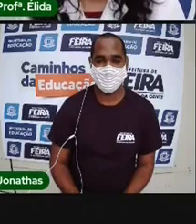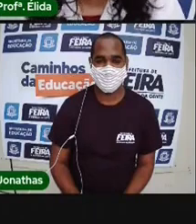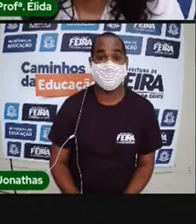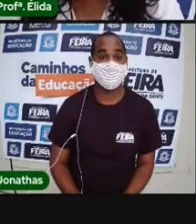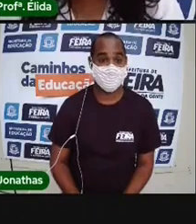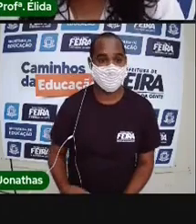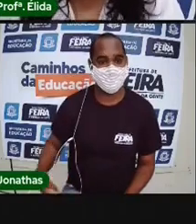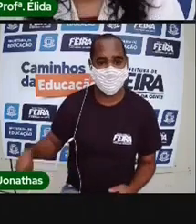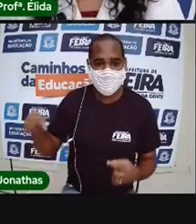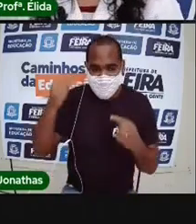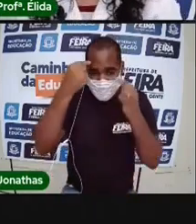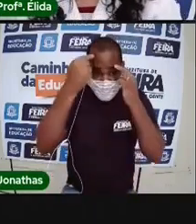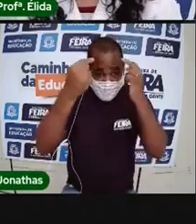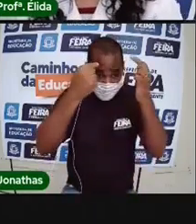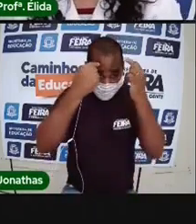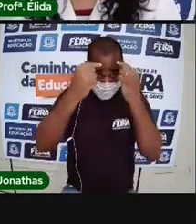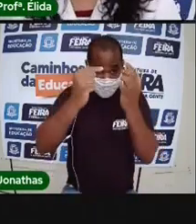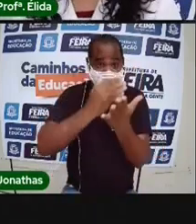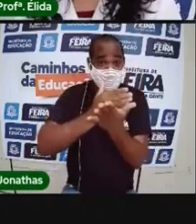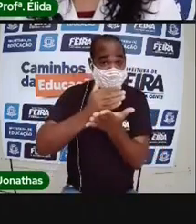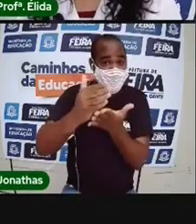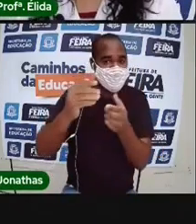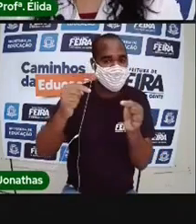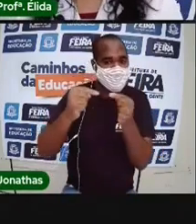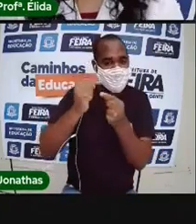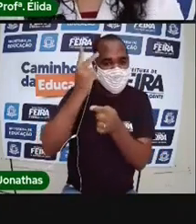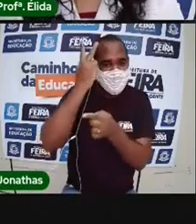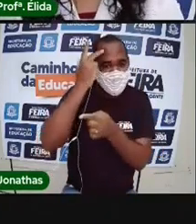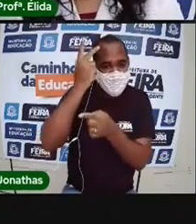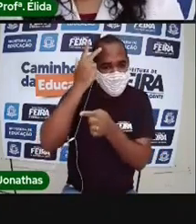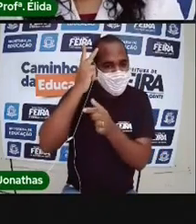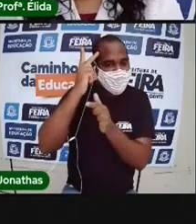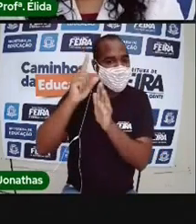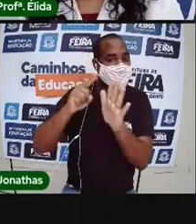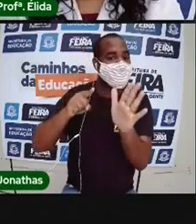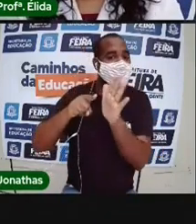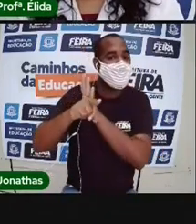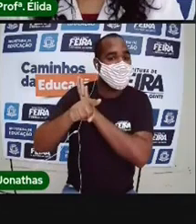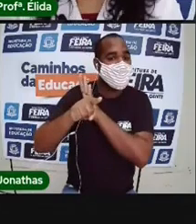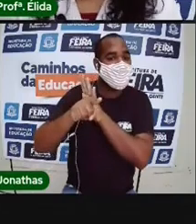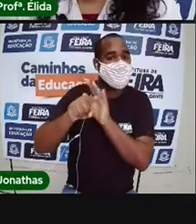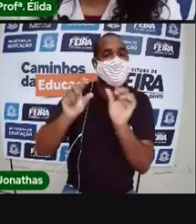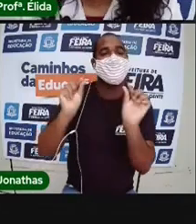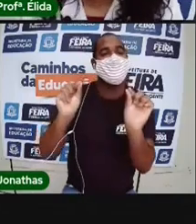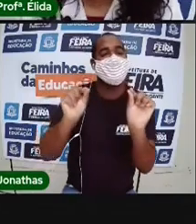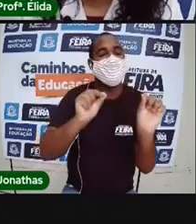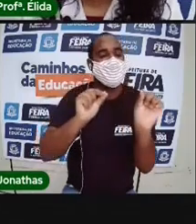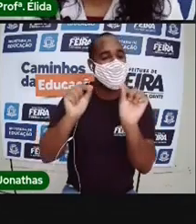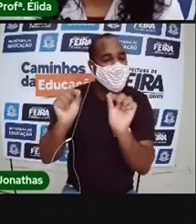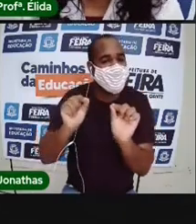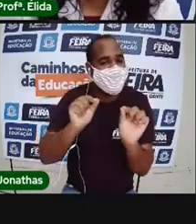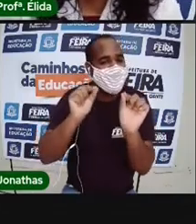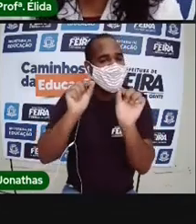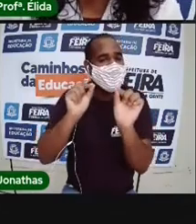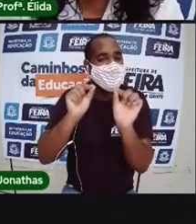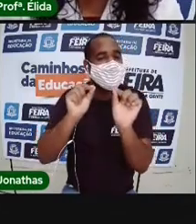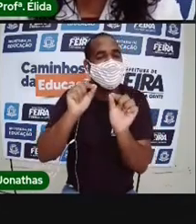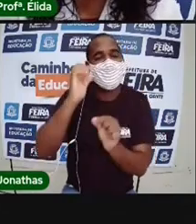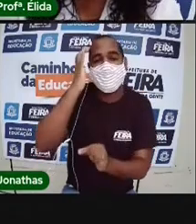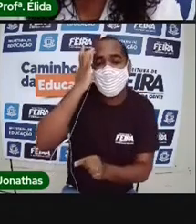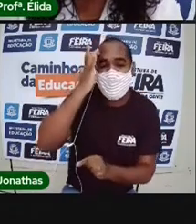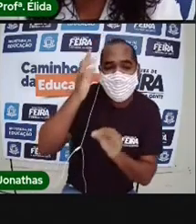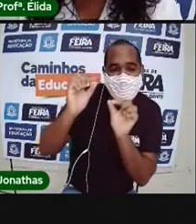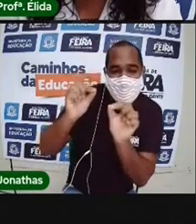As adivinhas ou adivinhações começam tradicionalmente com essa pergunta. O que é, que é? E aí,